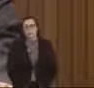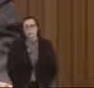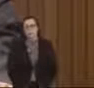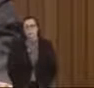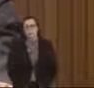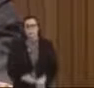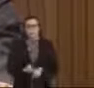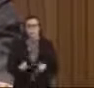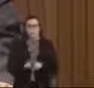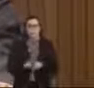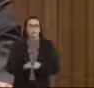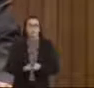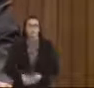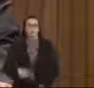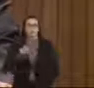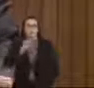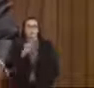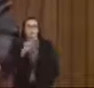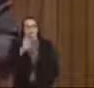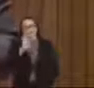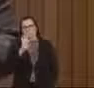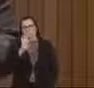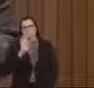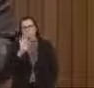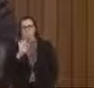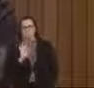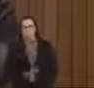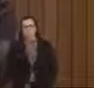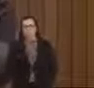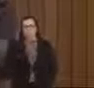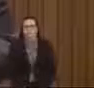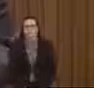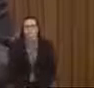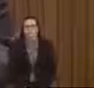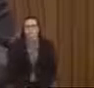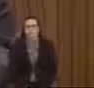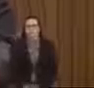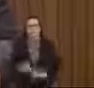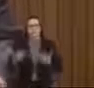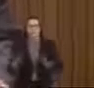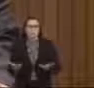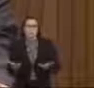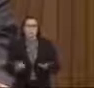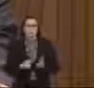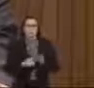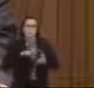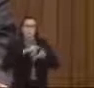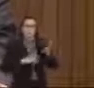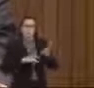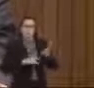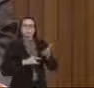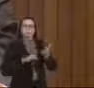Tribunal. E ali entraram através de um mandado de busca e apreensão emitido pelo juiz